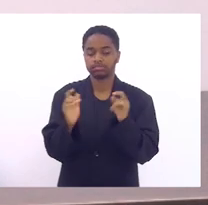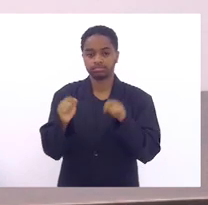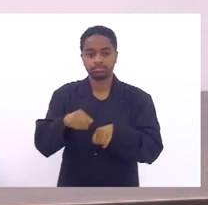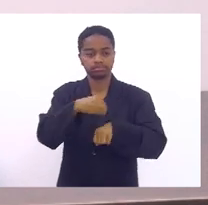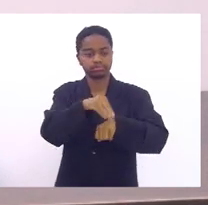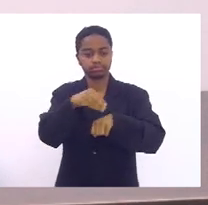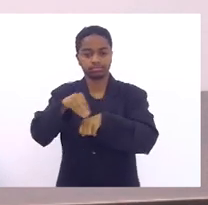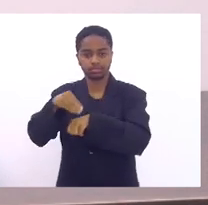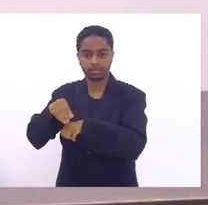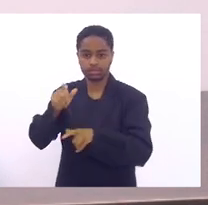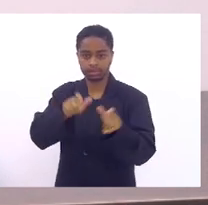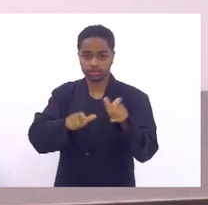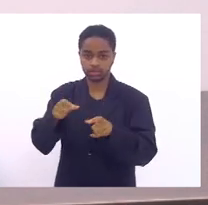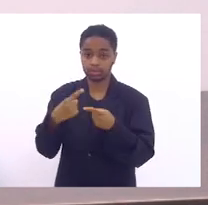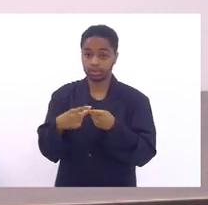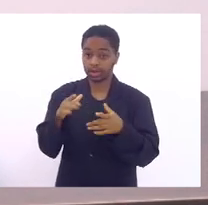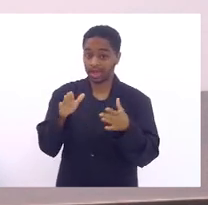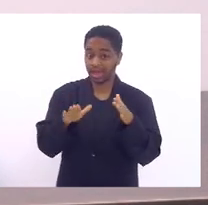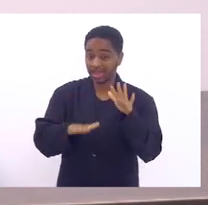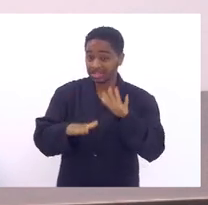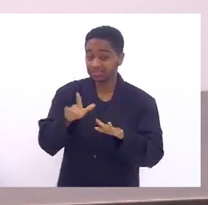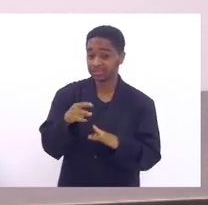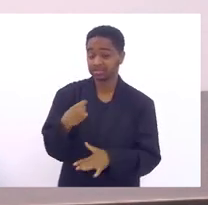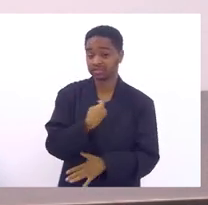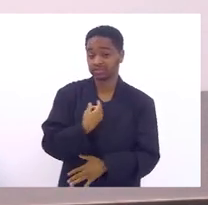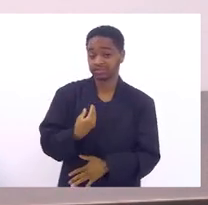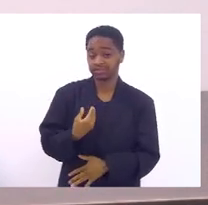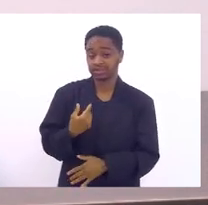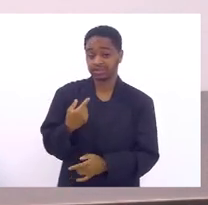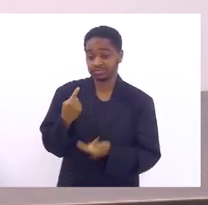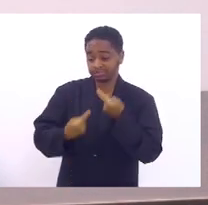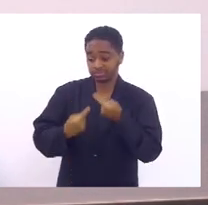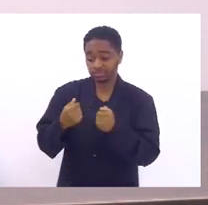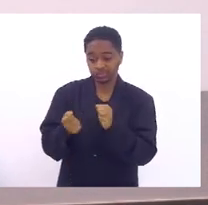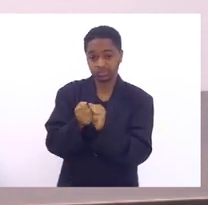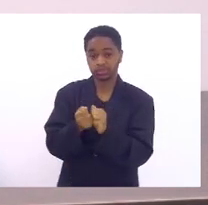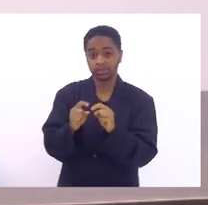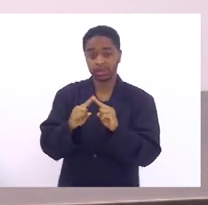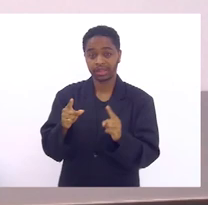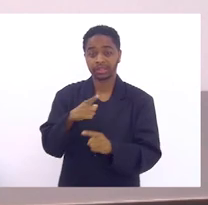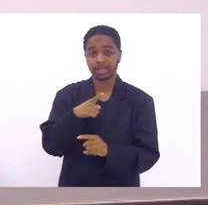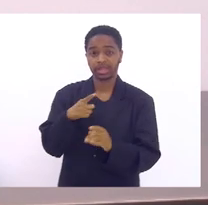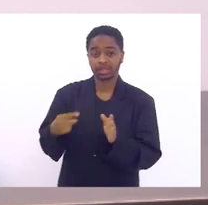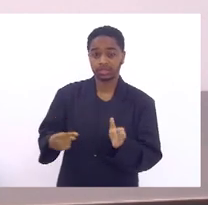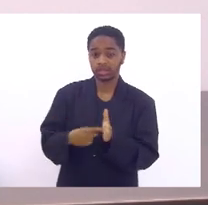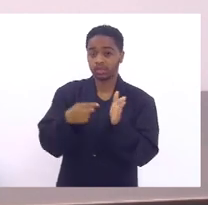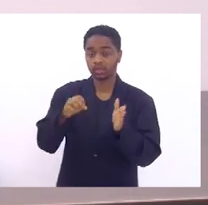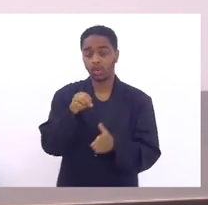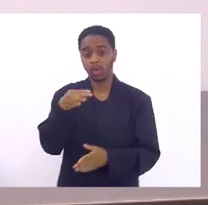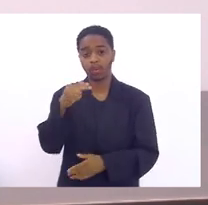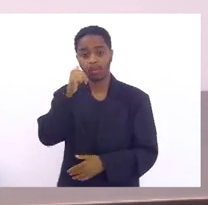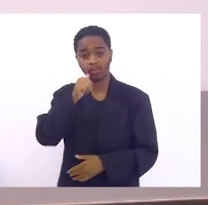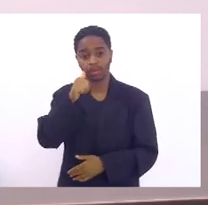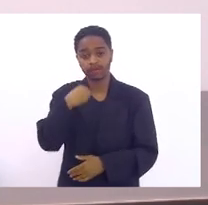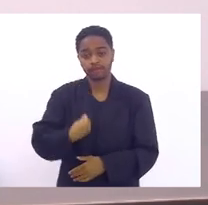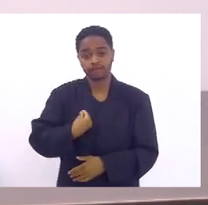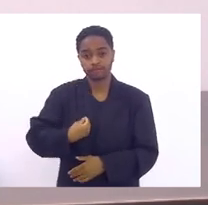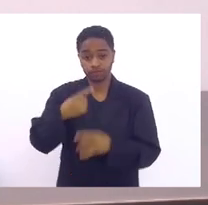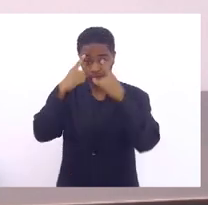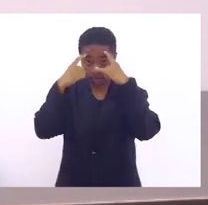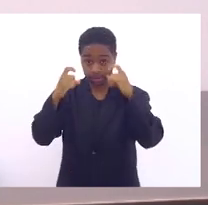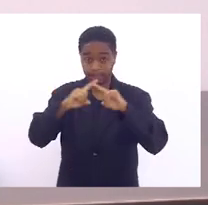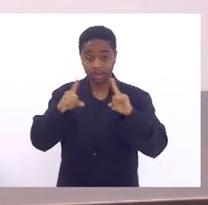precisa né porque muitas vezes a gente participa desses debate mas a gente escuta uma denúncia escuta uma mulher em situação de violência e não sabe para onde